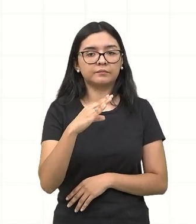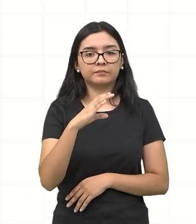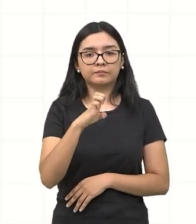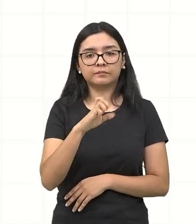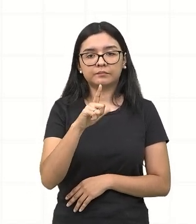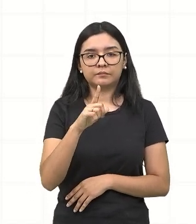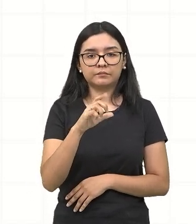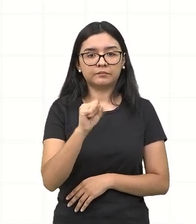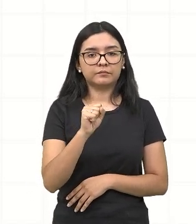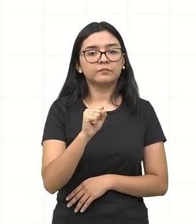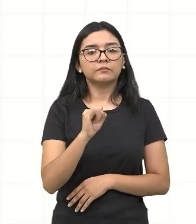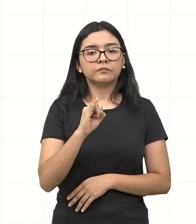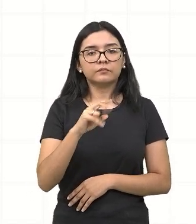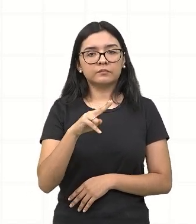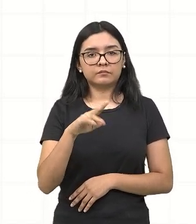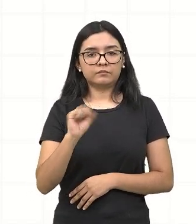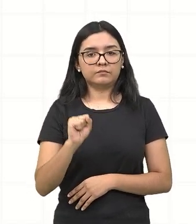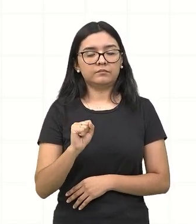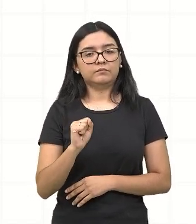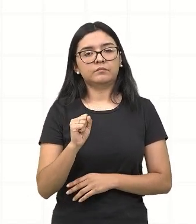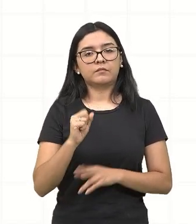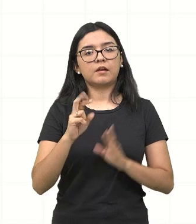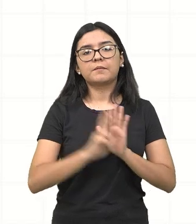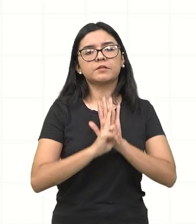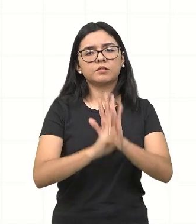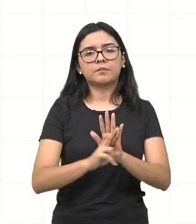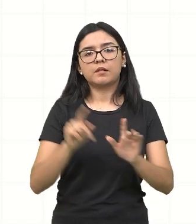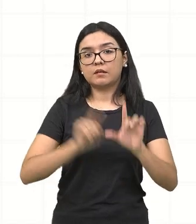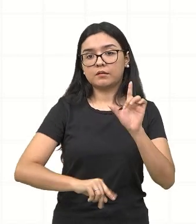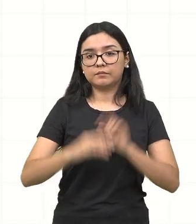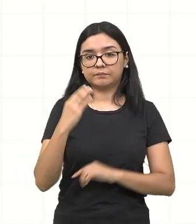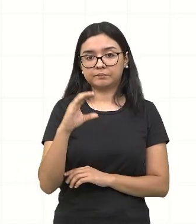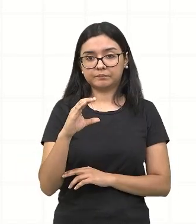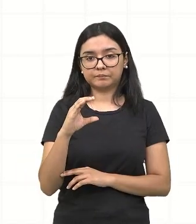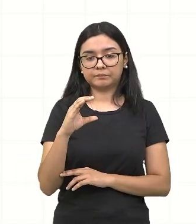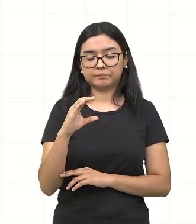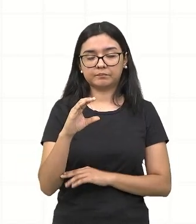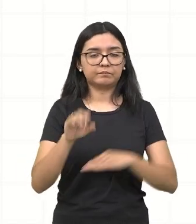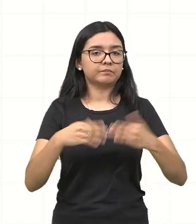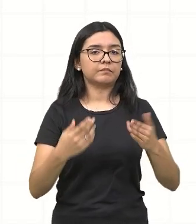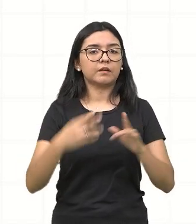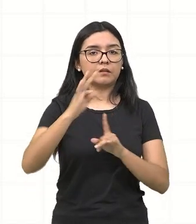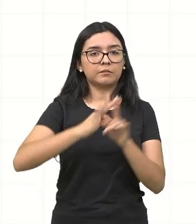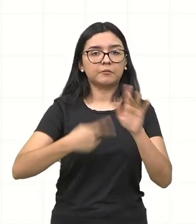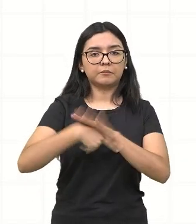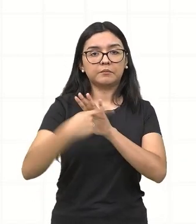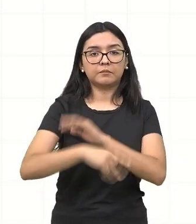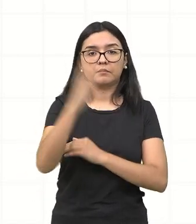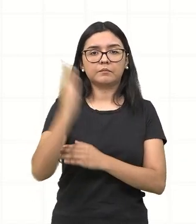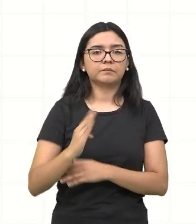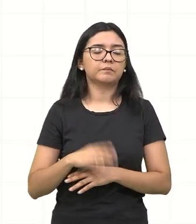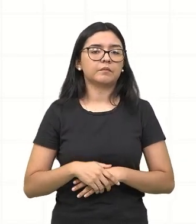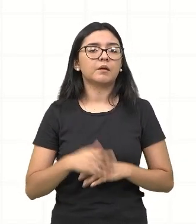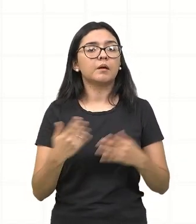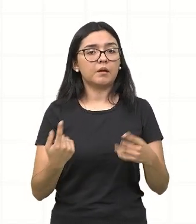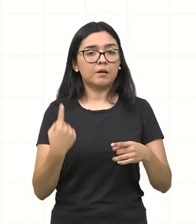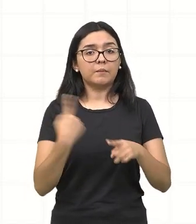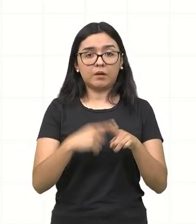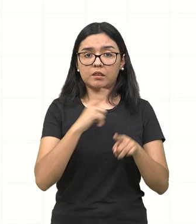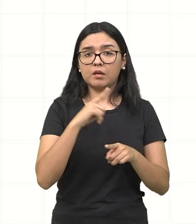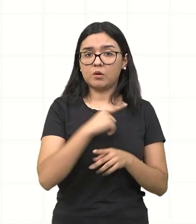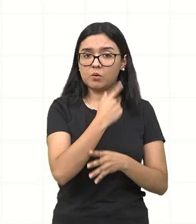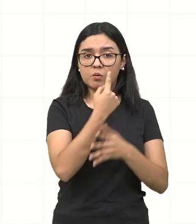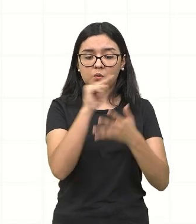aí, ó. Graus Celsius é a unidade de medida de temperatura no Brasil. Porque tem outras unidades, tá, pessoal,